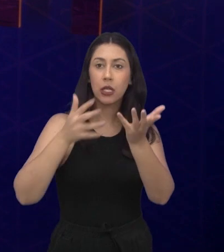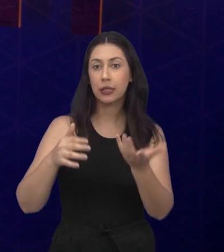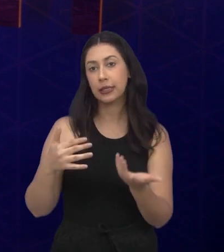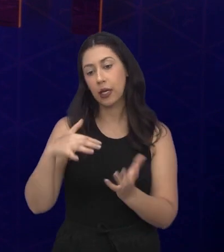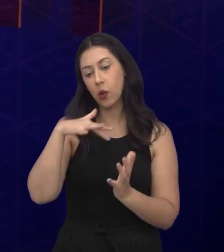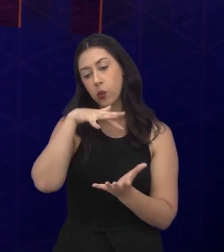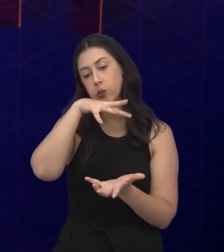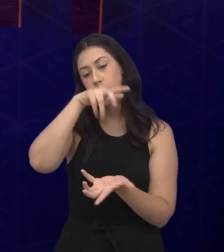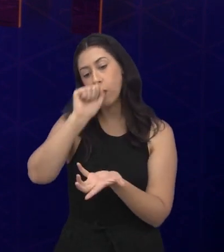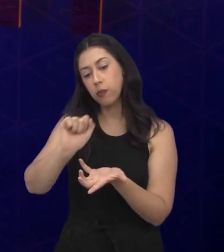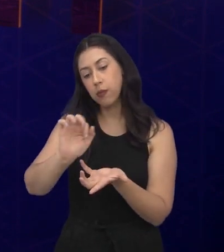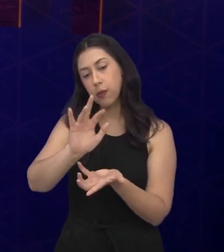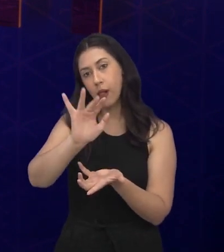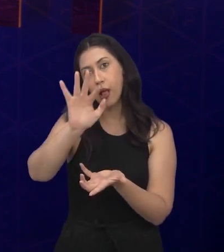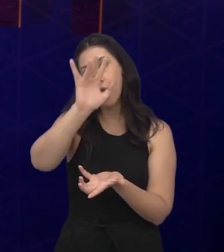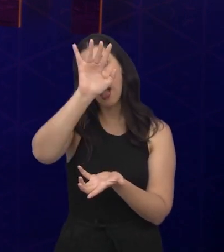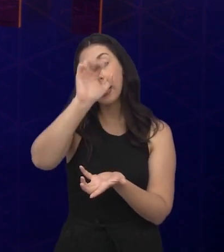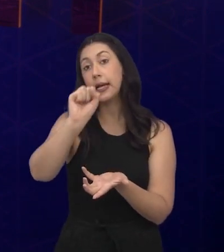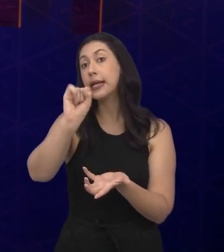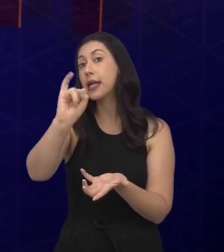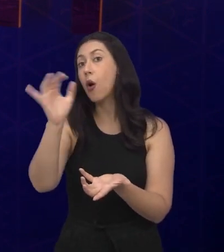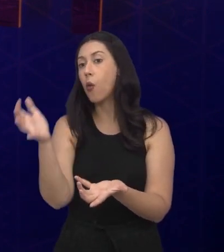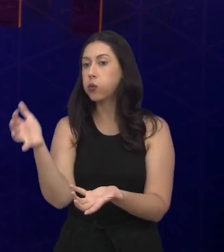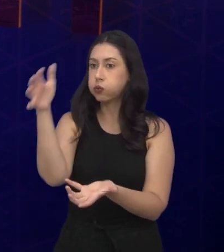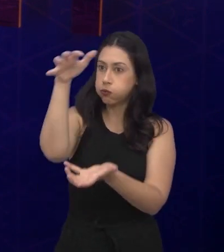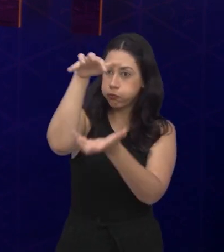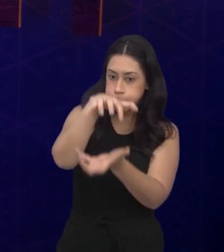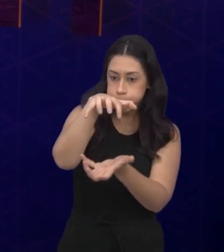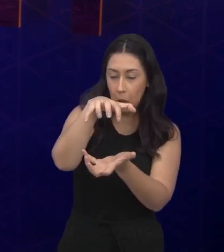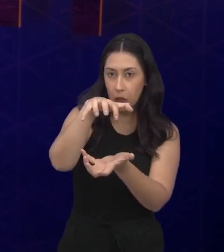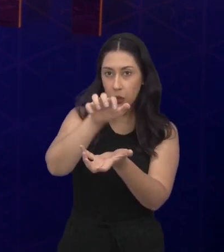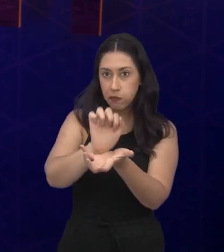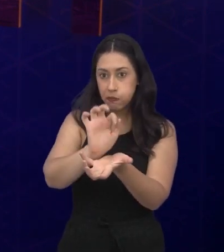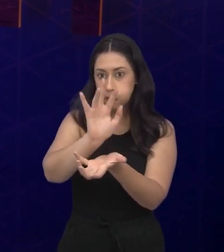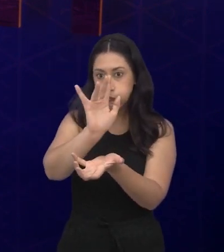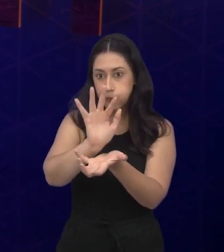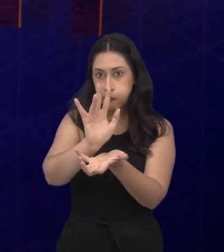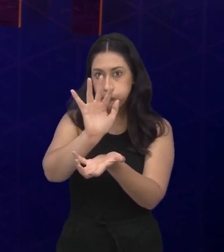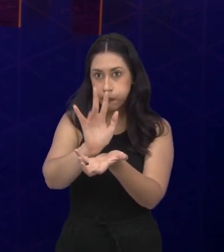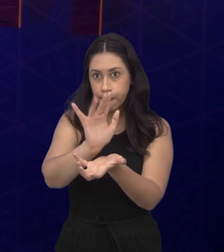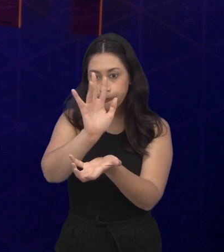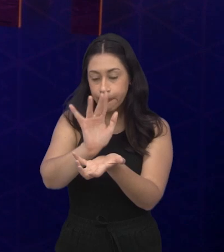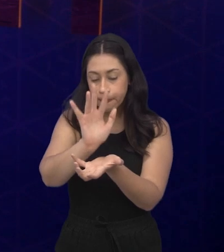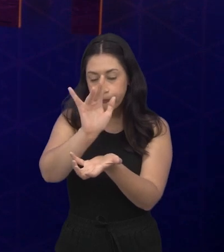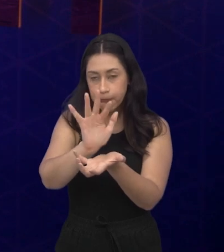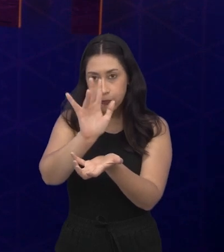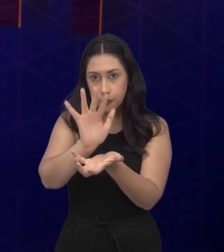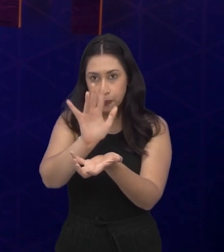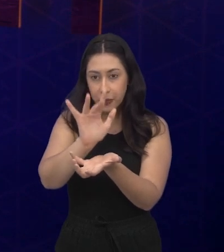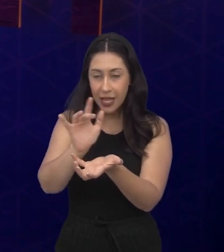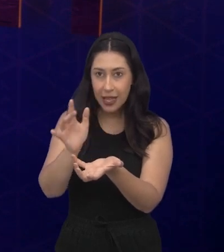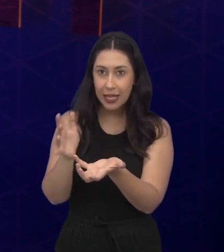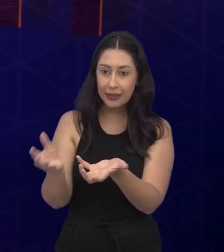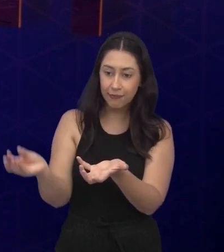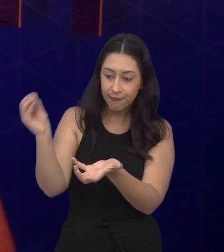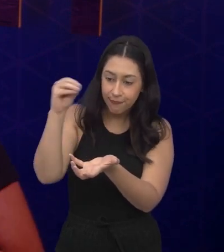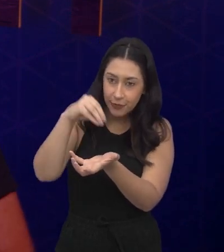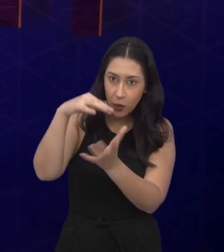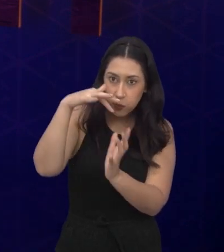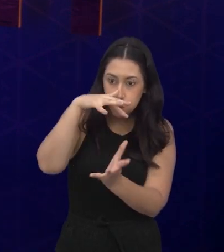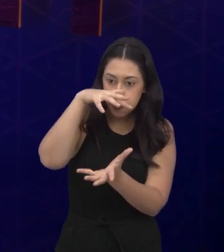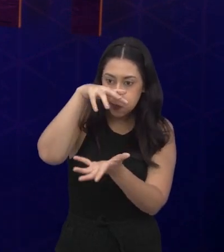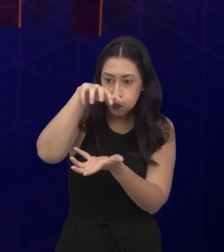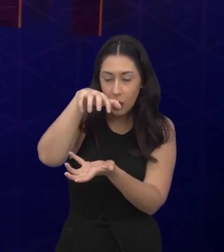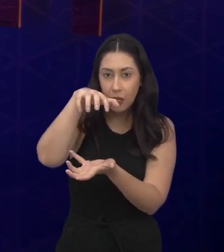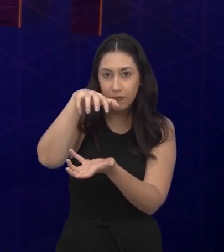e o calor vai indo embora da Terra, só que quando a gente coloca a tampa, o calor não vai embora, né? A radiação aqui não